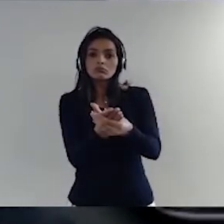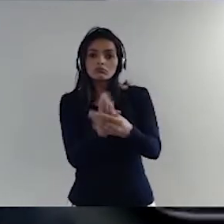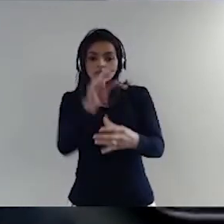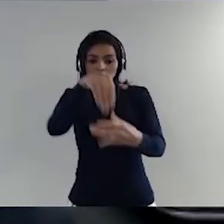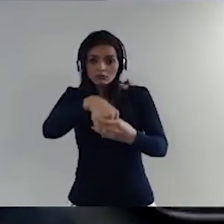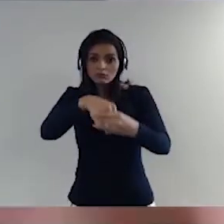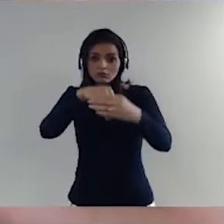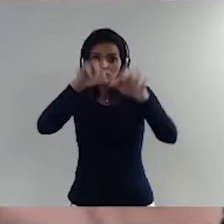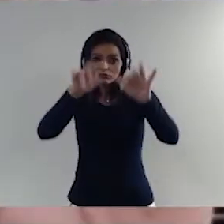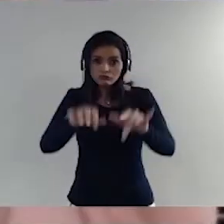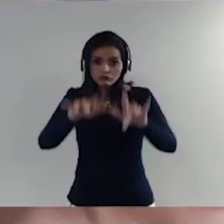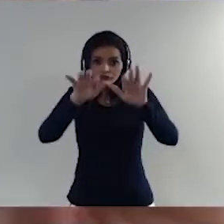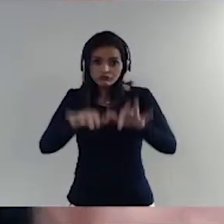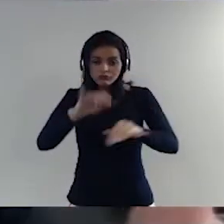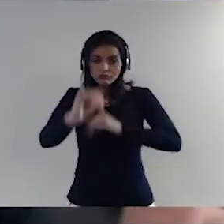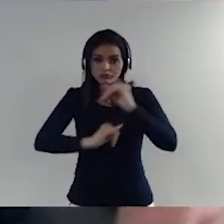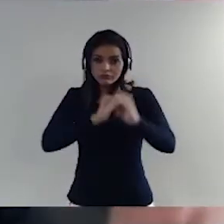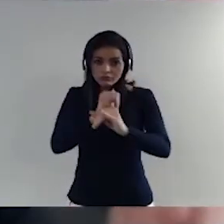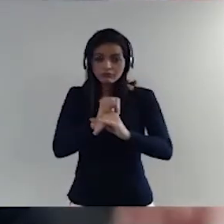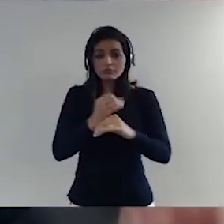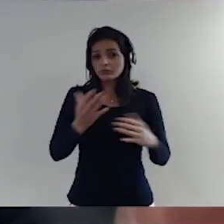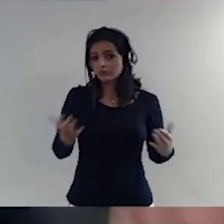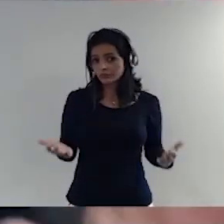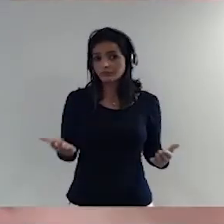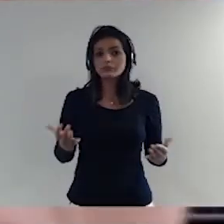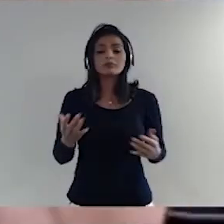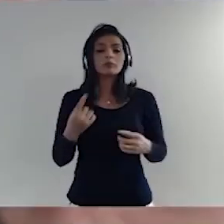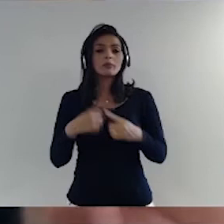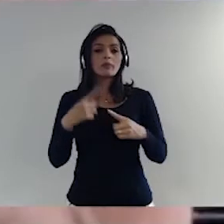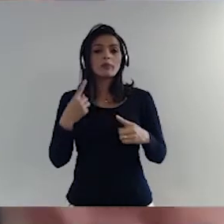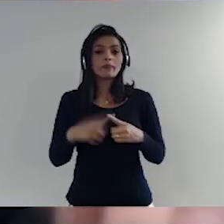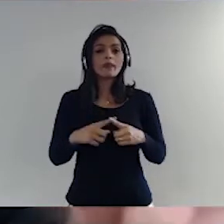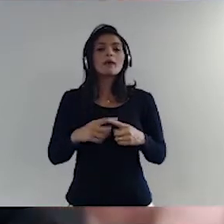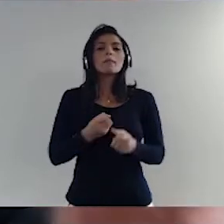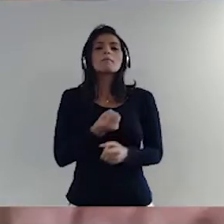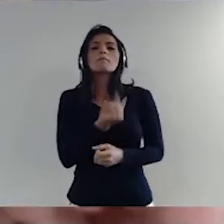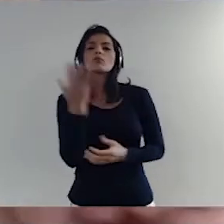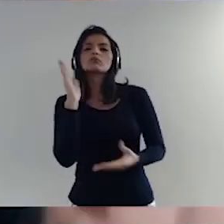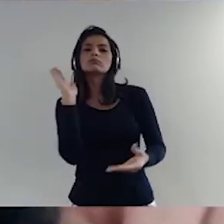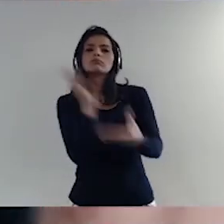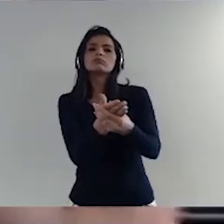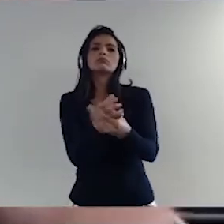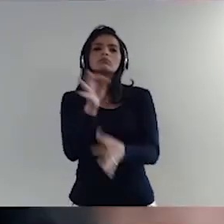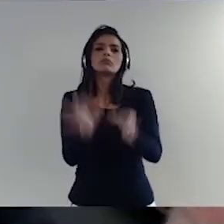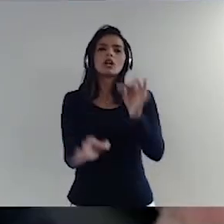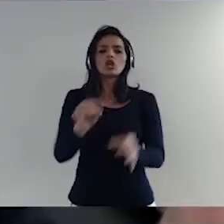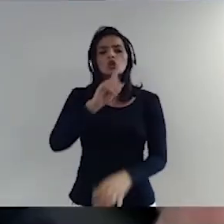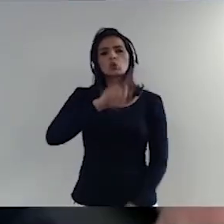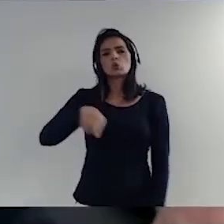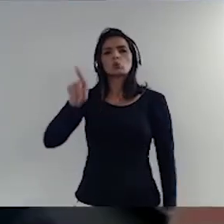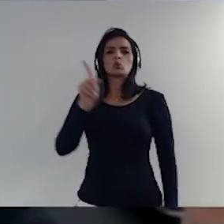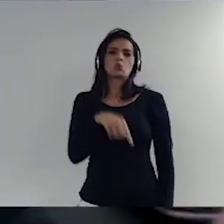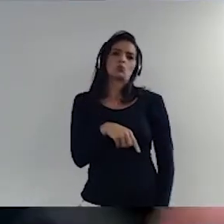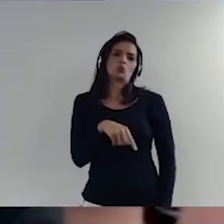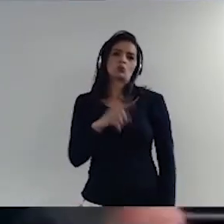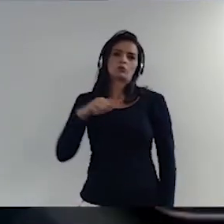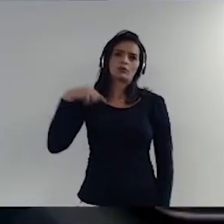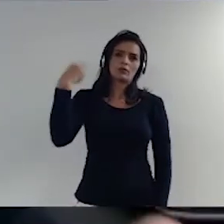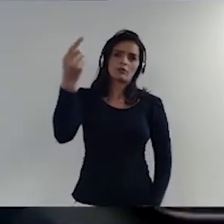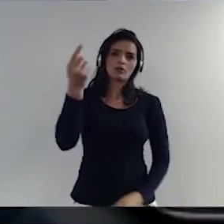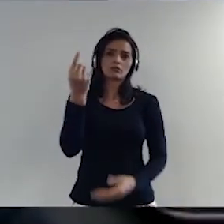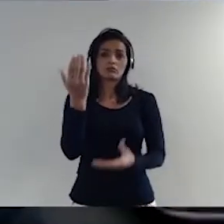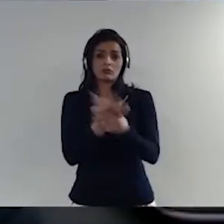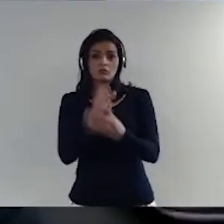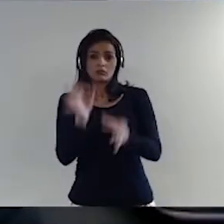eletrônicos. Porque, a partir disto, talvez muitos casos de nulidades que surgirão no futuro pudessem